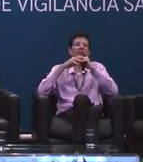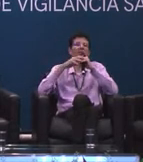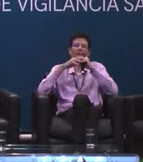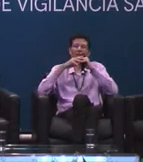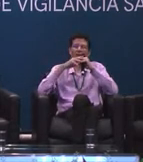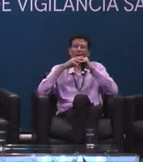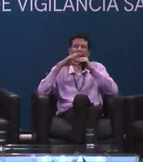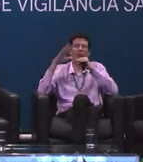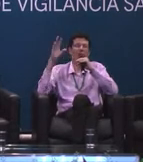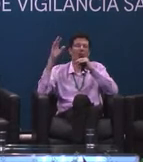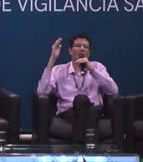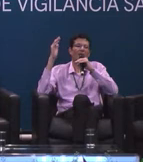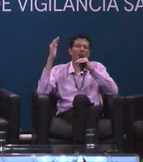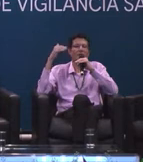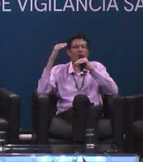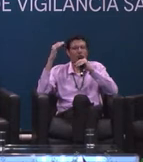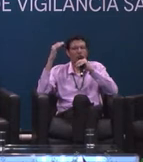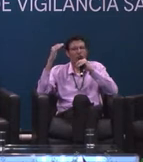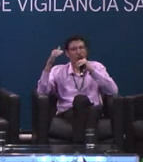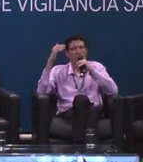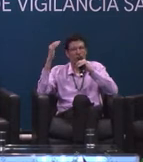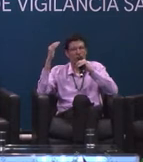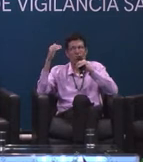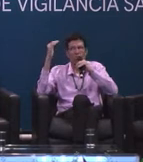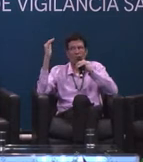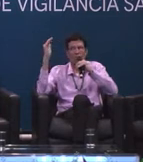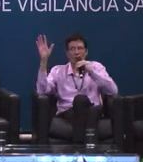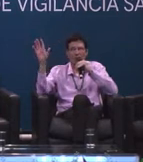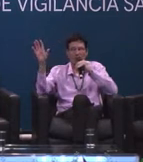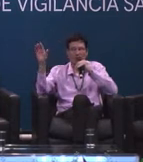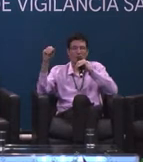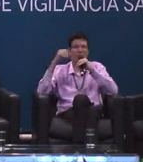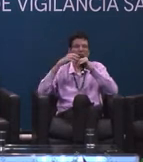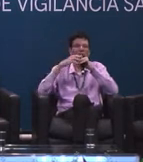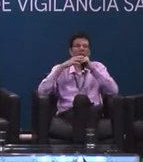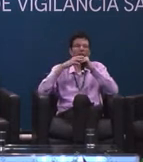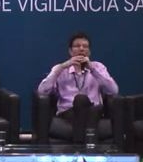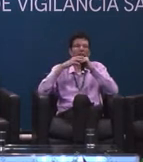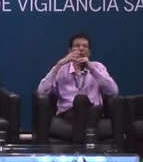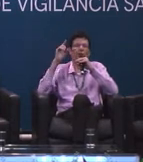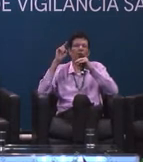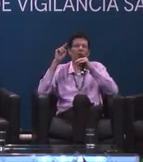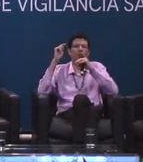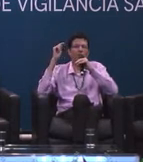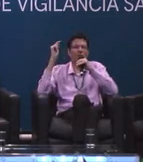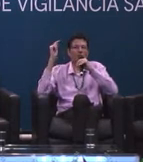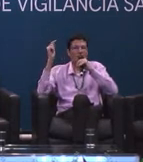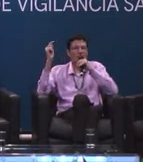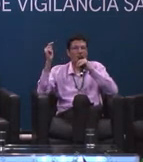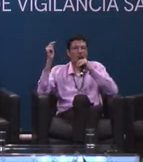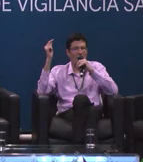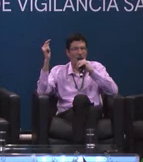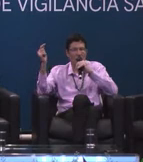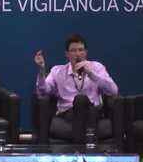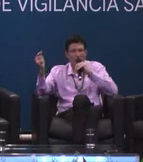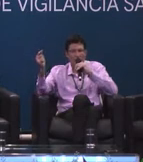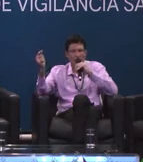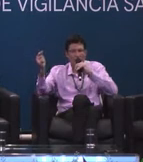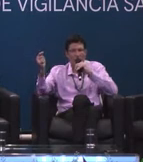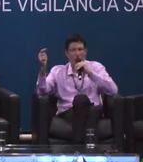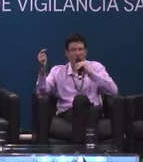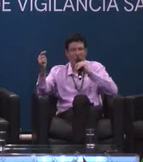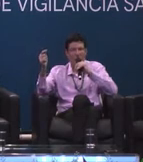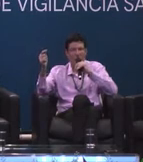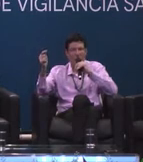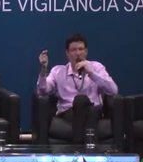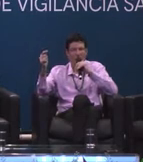Tá certo? E aí, risco 1, risco 2 e risco 3. Então, o que nós vamos estar fazendo agora, a